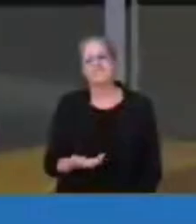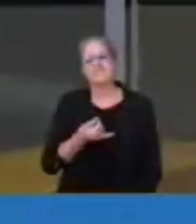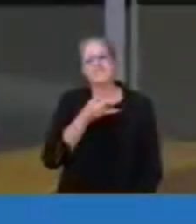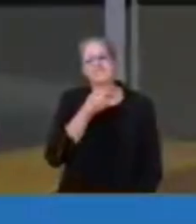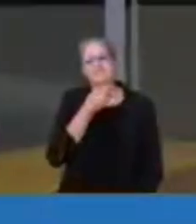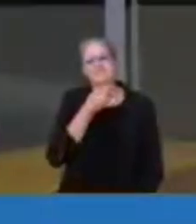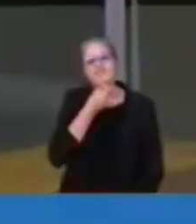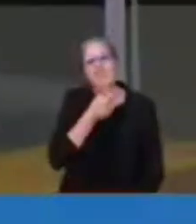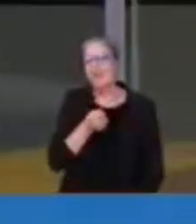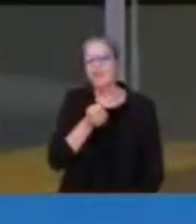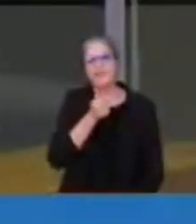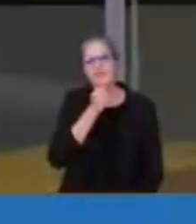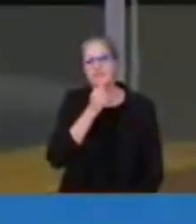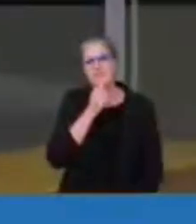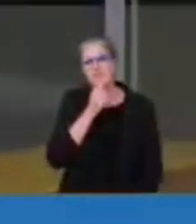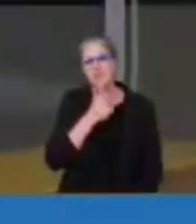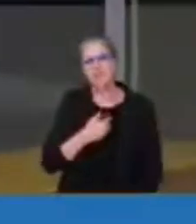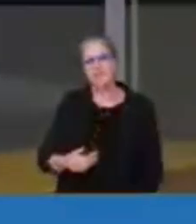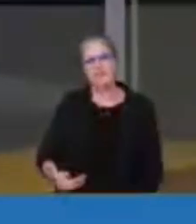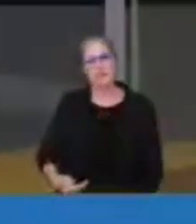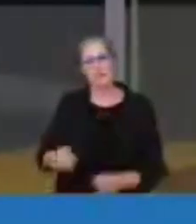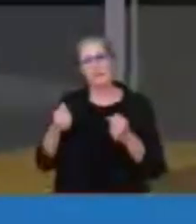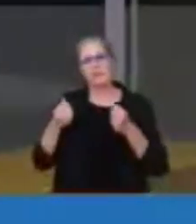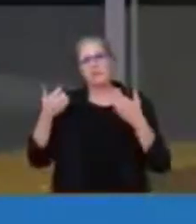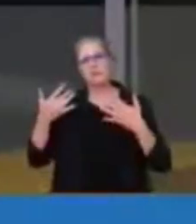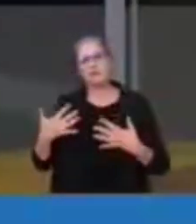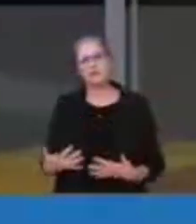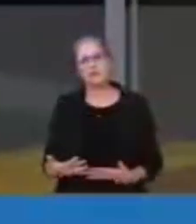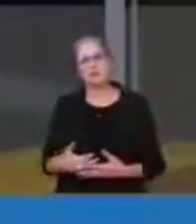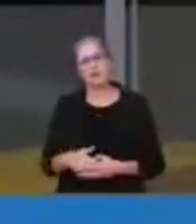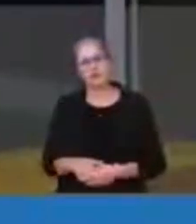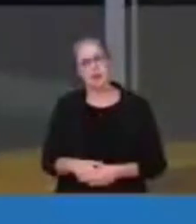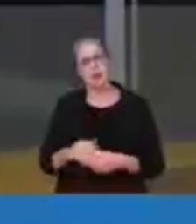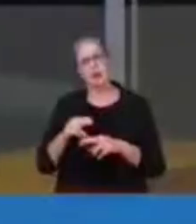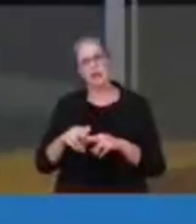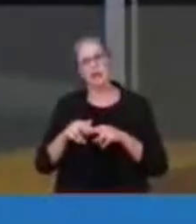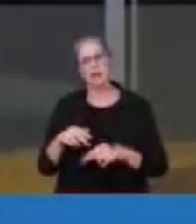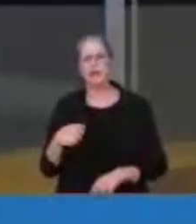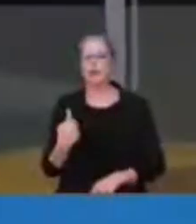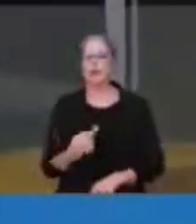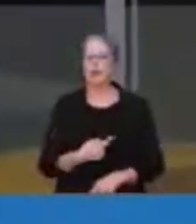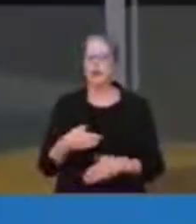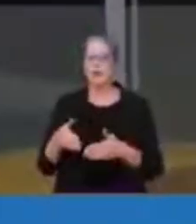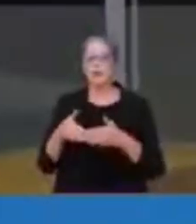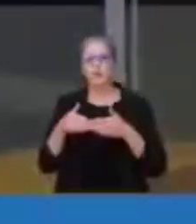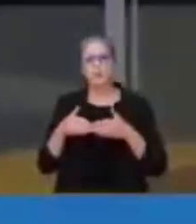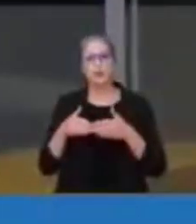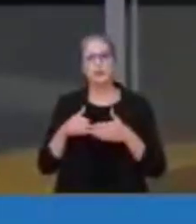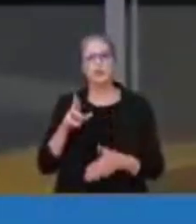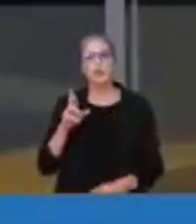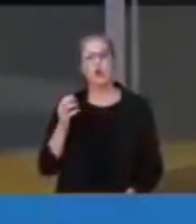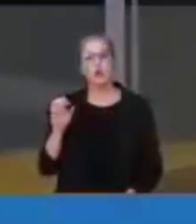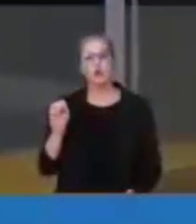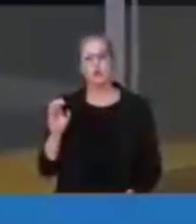se manifestar sobre o nosso recurso ao veto do projeto de